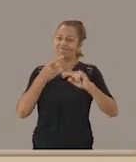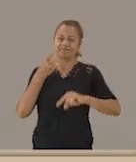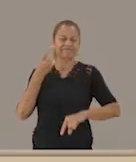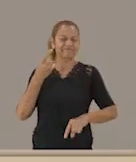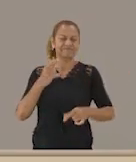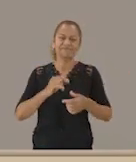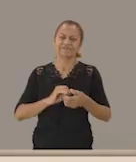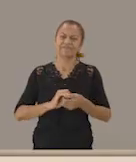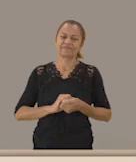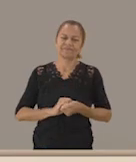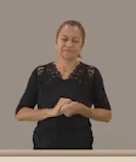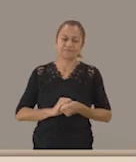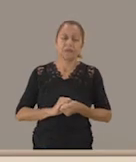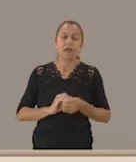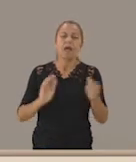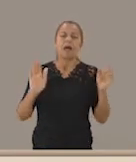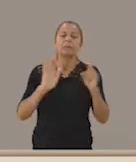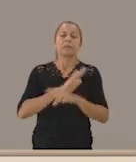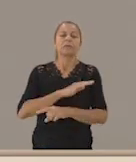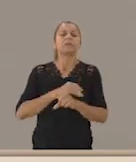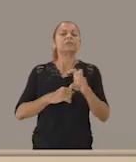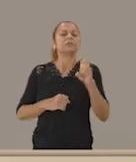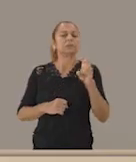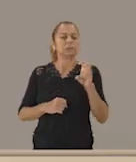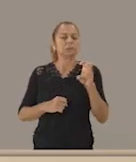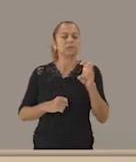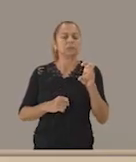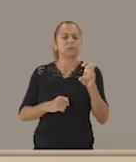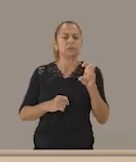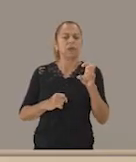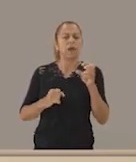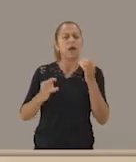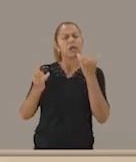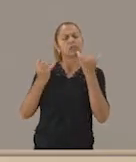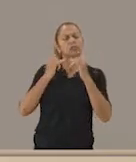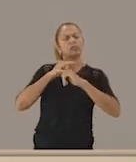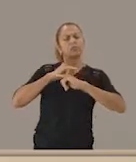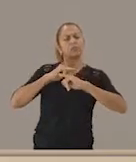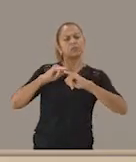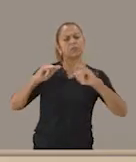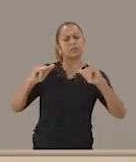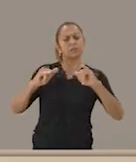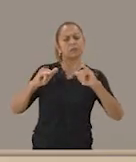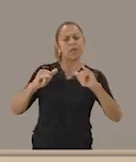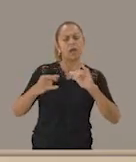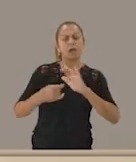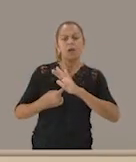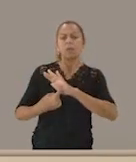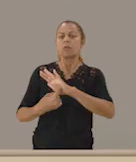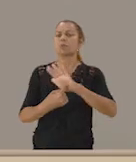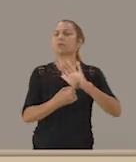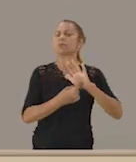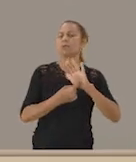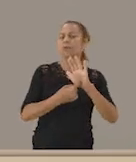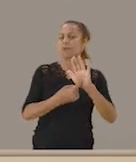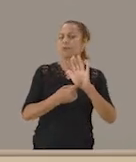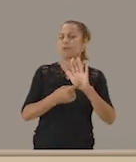realidade. Questão 5. Como a notícia se apresentou nas suas respectivas